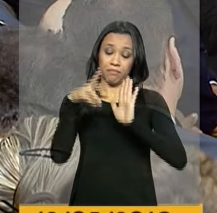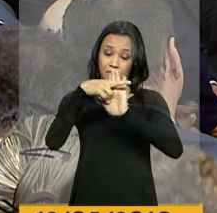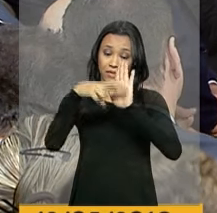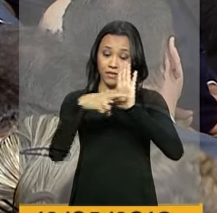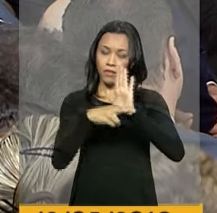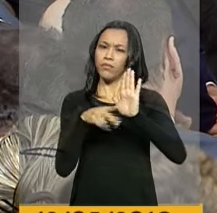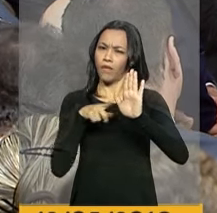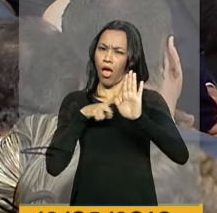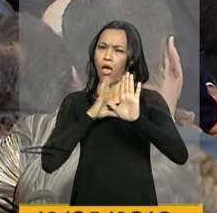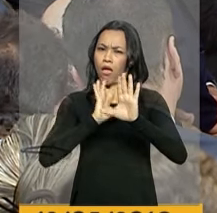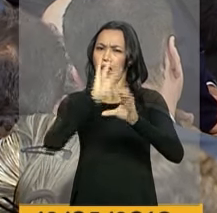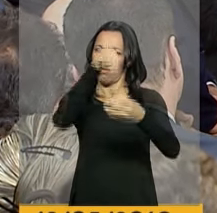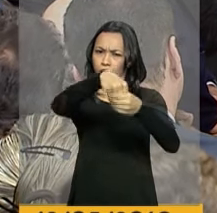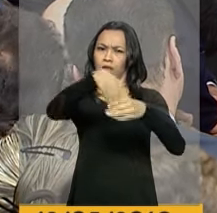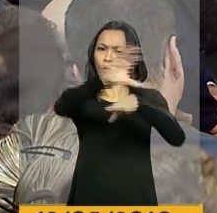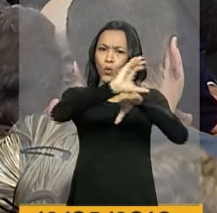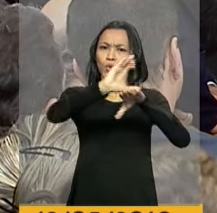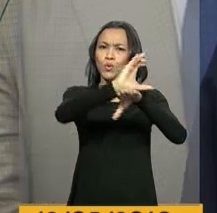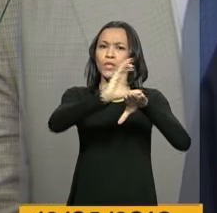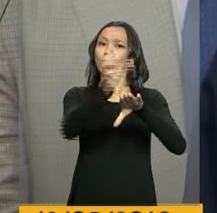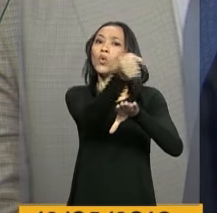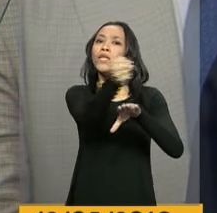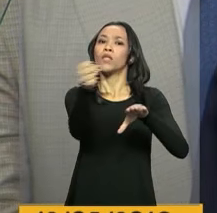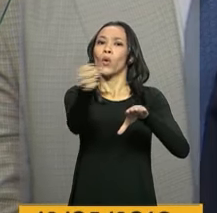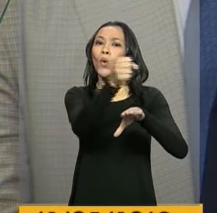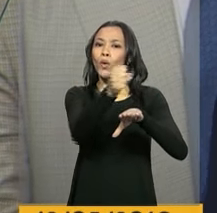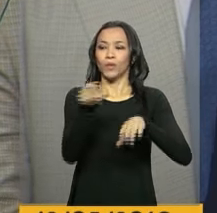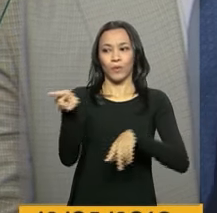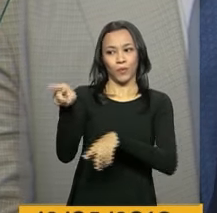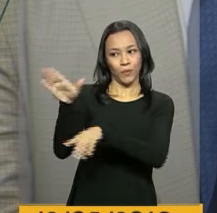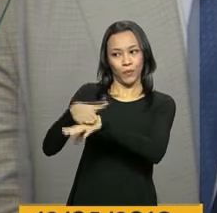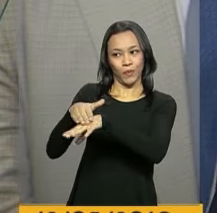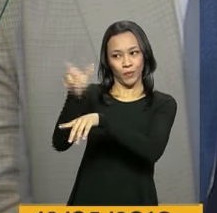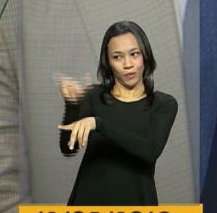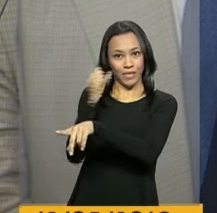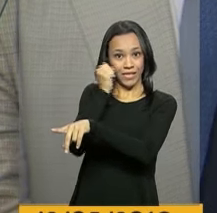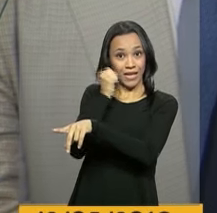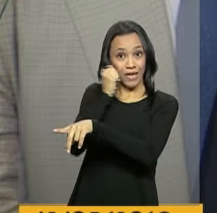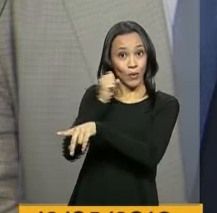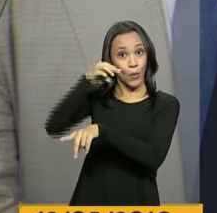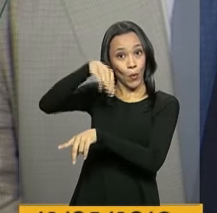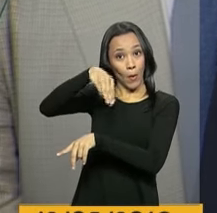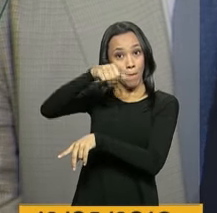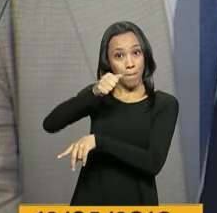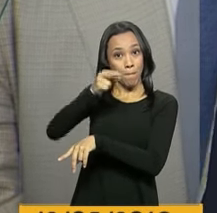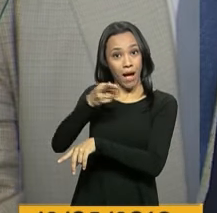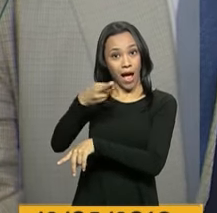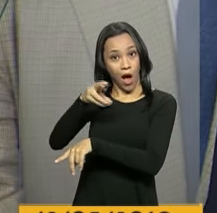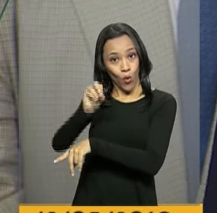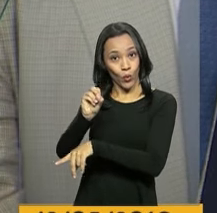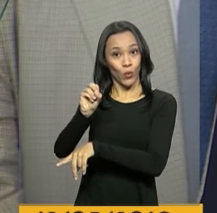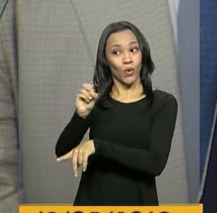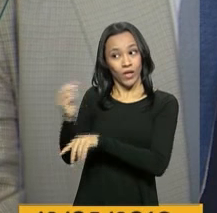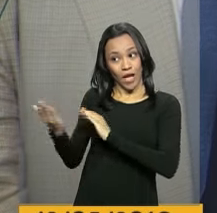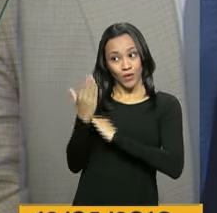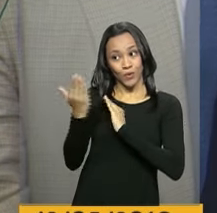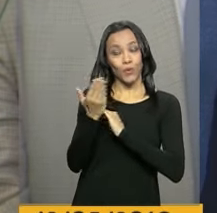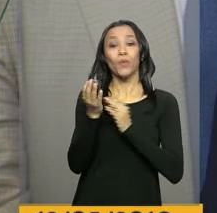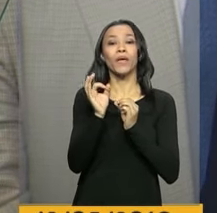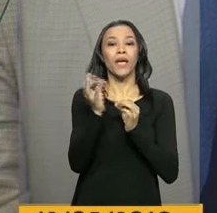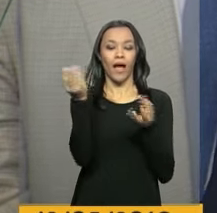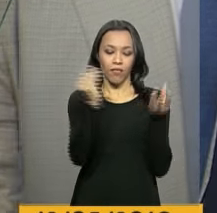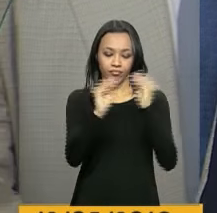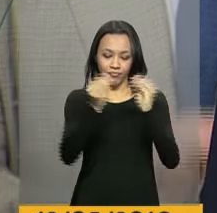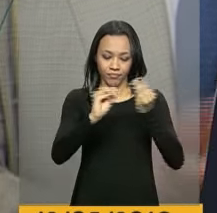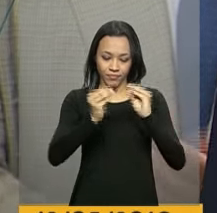na Constituição de 88, senador Mauro Benevides, que nós ajudamos a redigir, não é? E